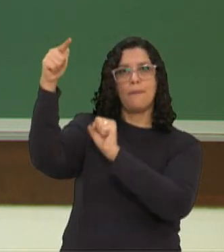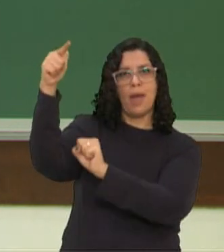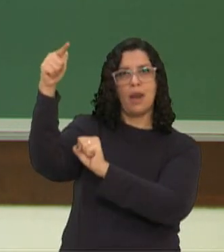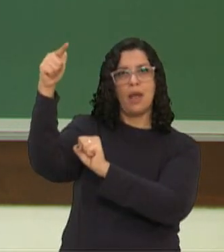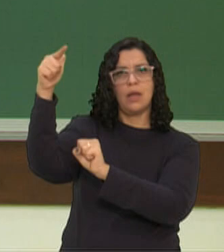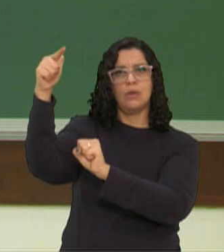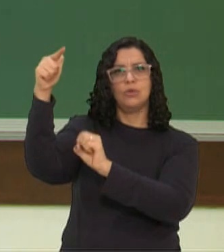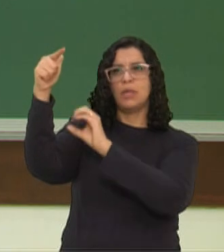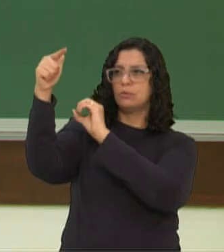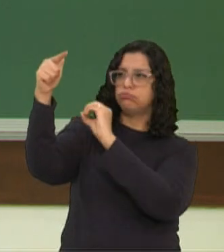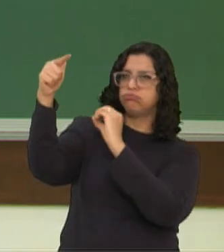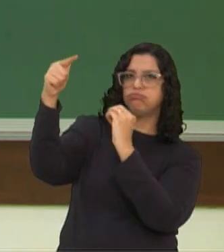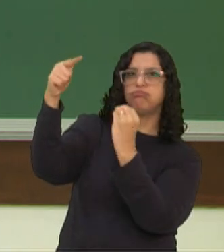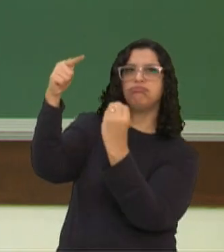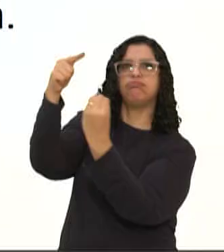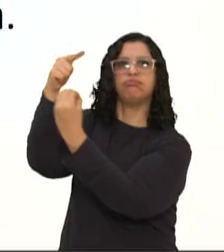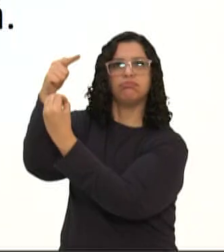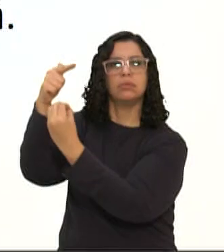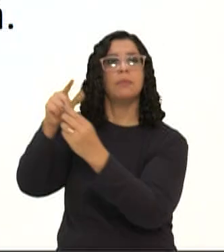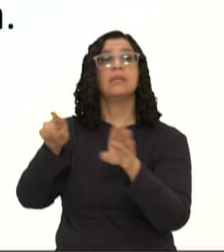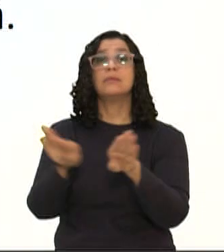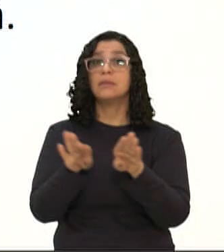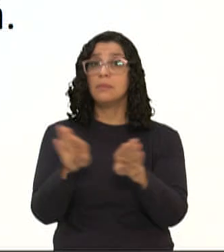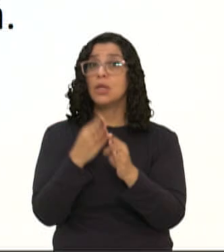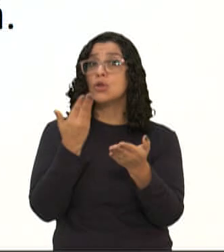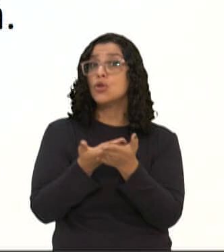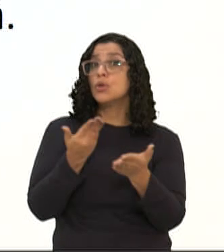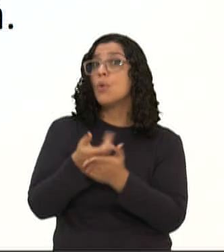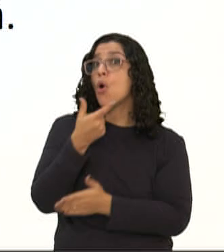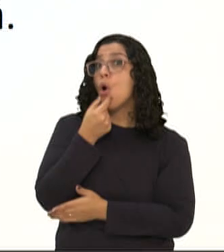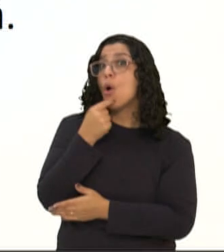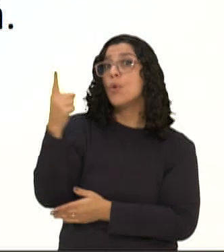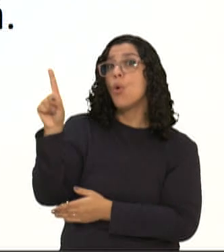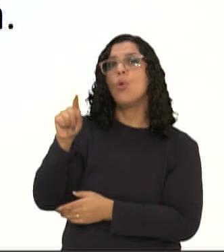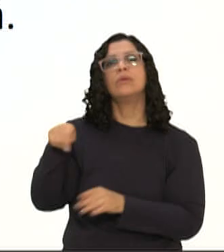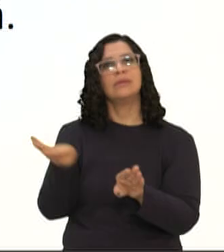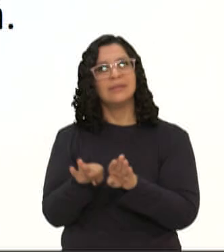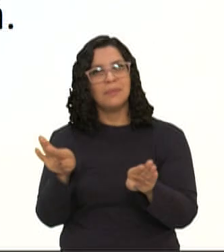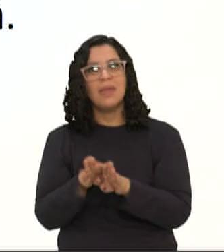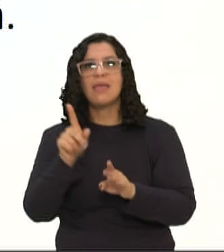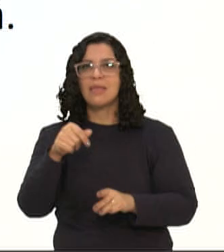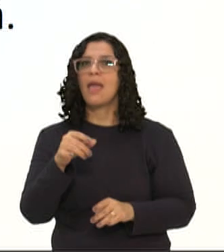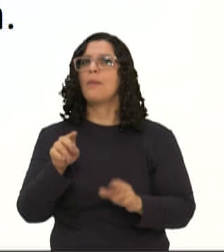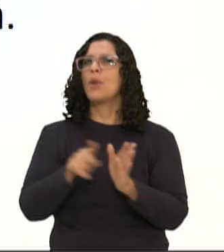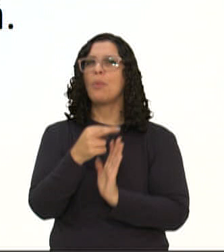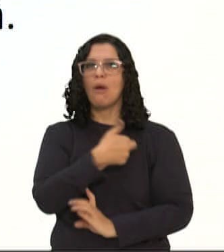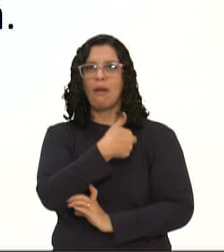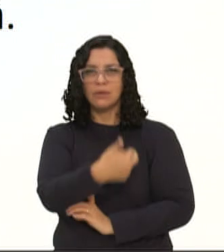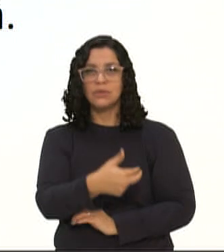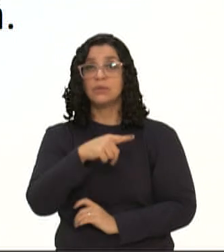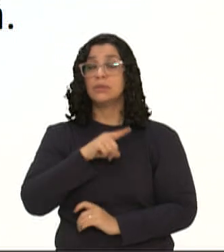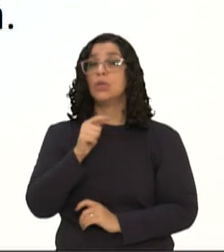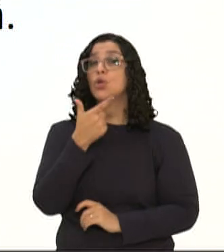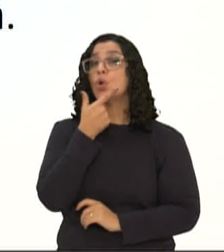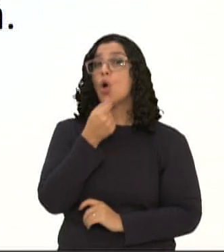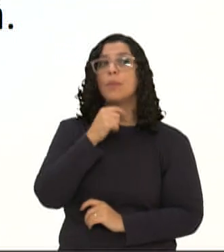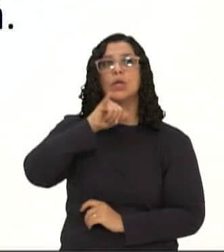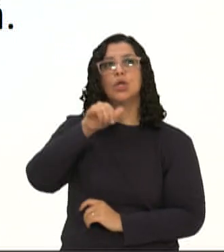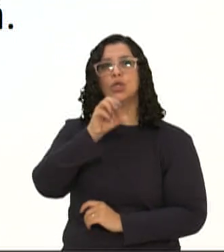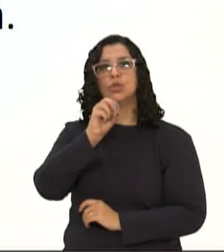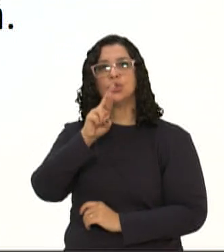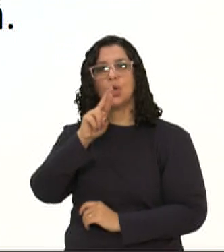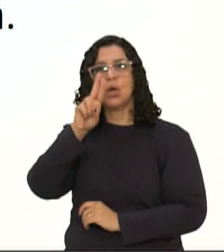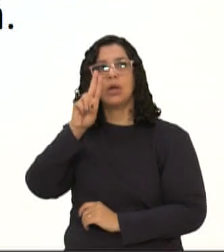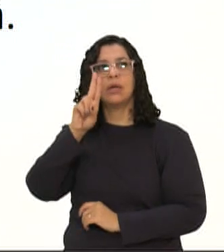nos leva a um outro personagem nosso, que é um outro religioso também. Esse religioso é Giordano